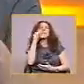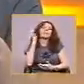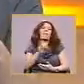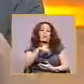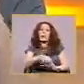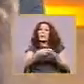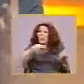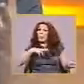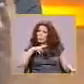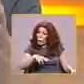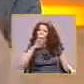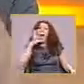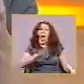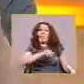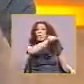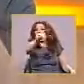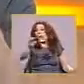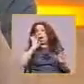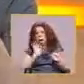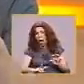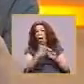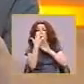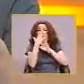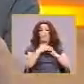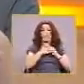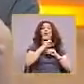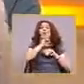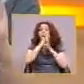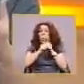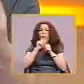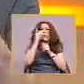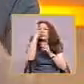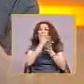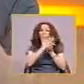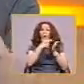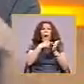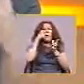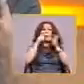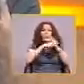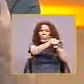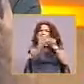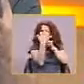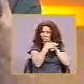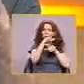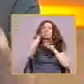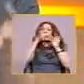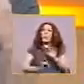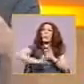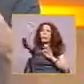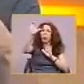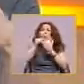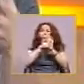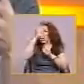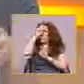Portugal, há ainda discriminação não só a nível social, mas na própria lei. Portanto, temos o próprio Estado, no fundo,